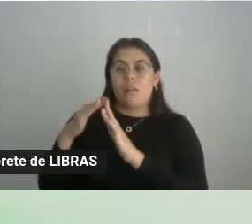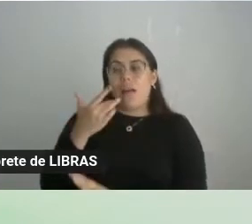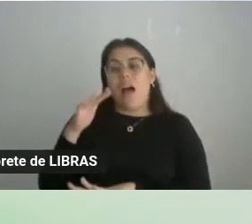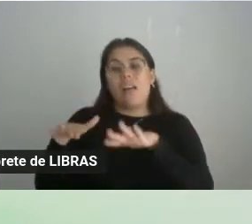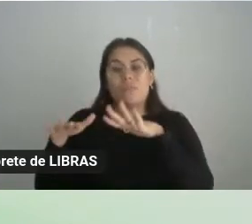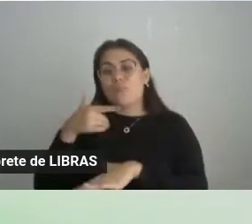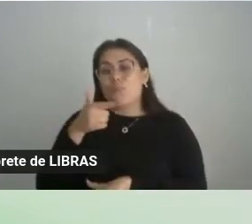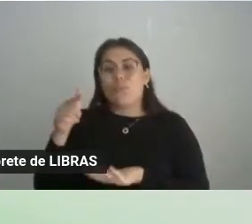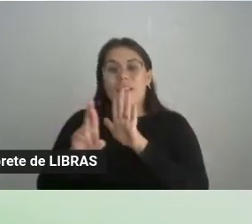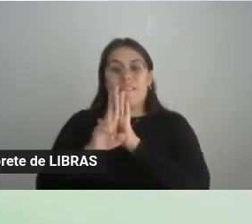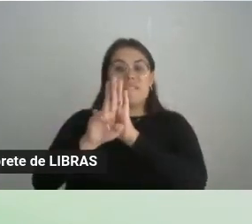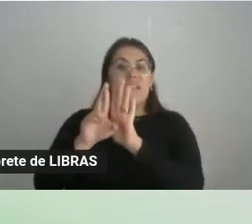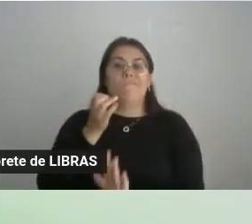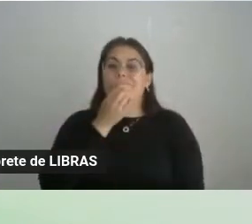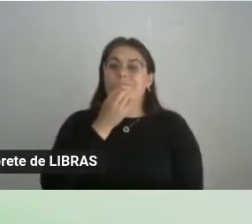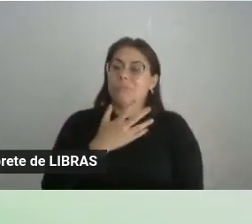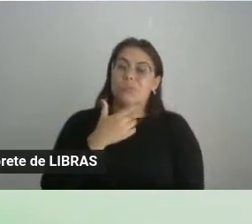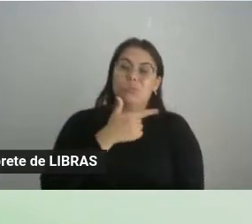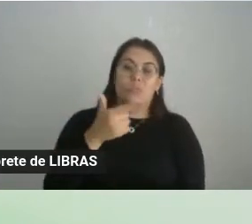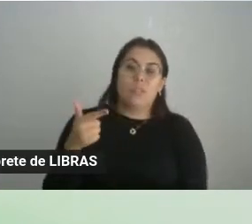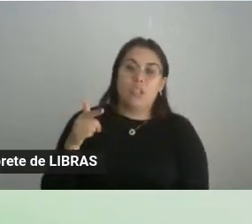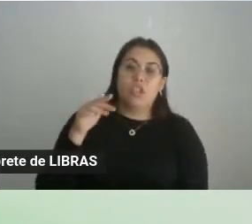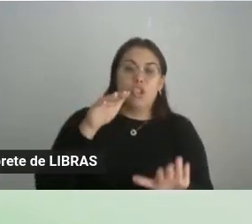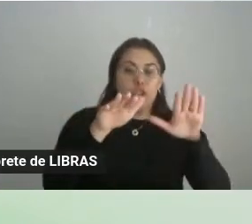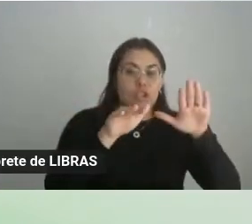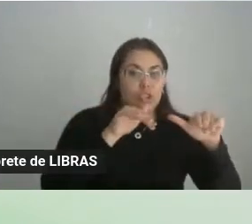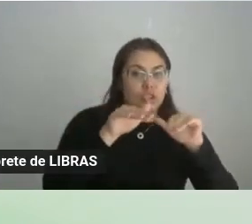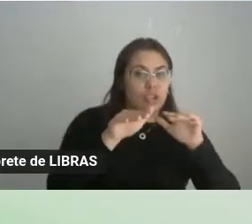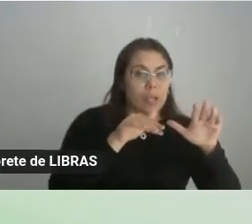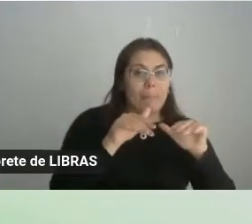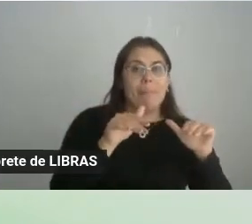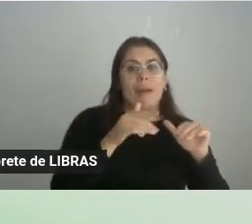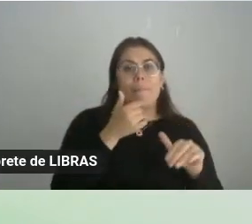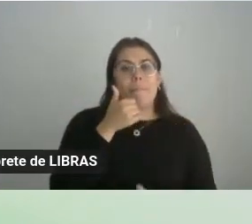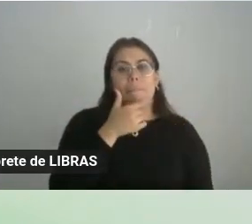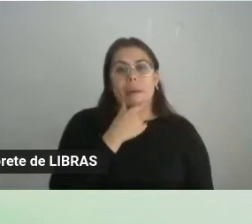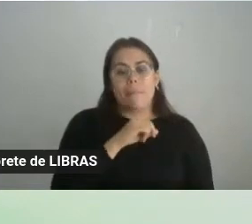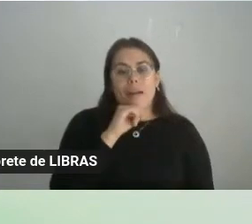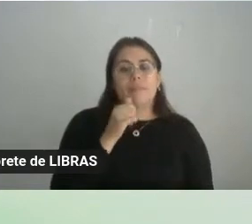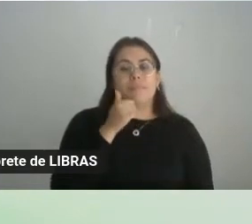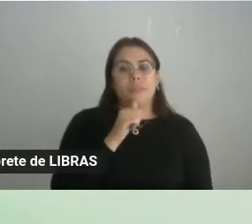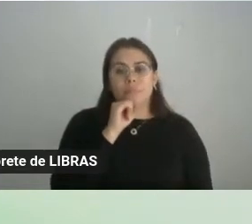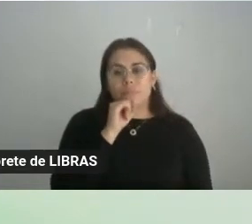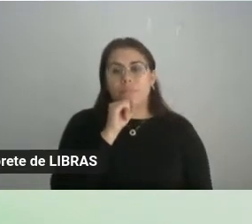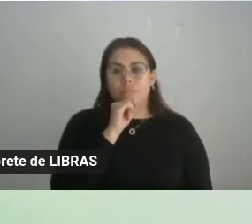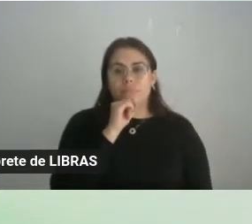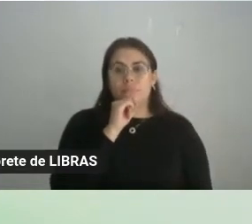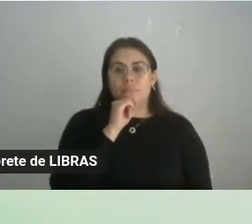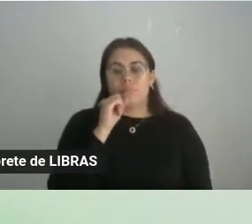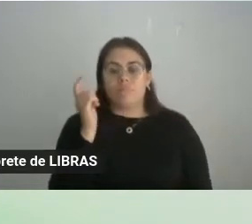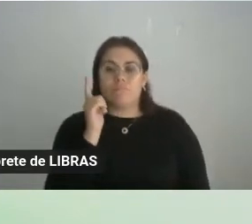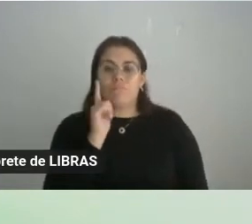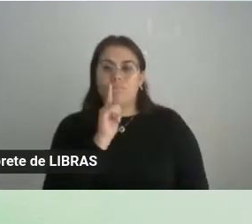procurando até trazer os pais, reunião de pais e mestres, como a professora Daniela falou, tá? Para mudar a cabeça, para quebrar